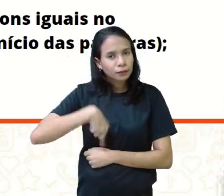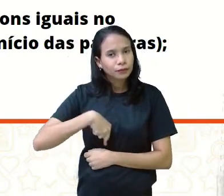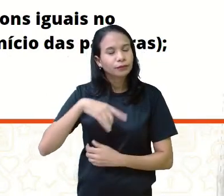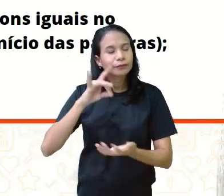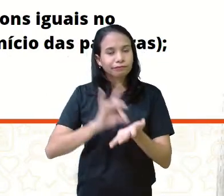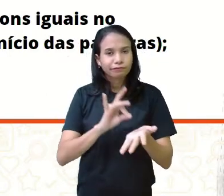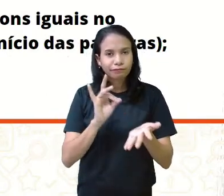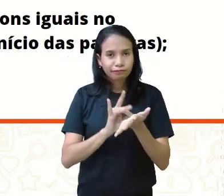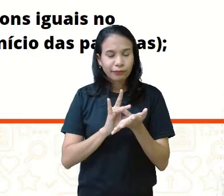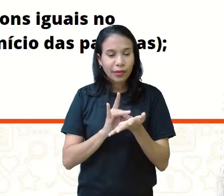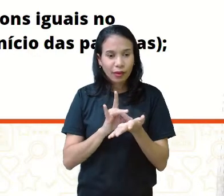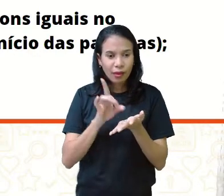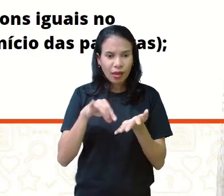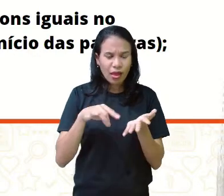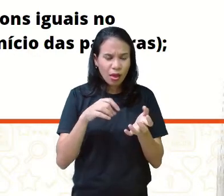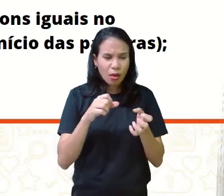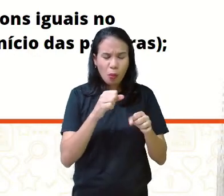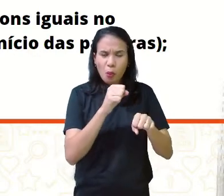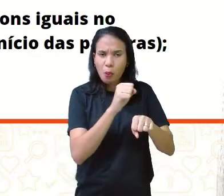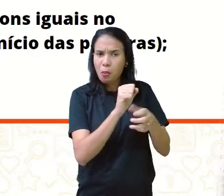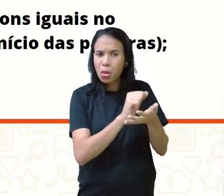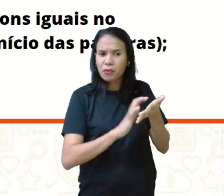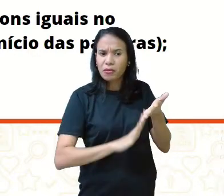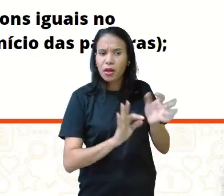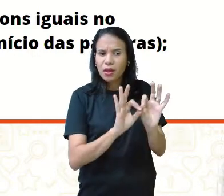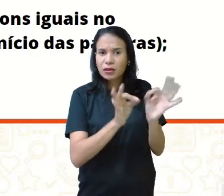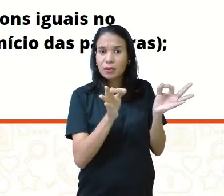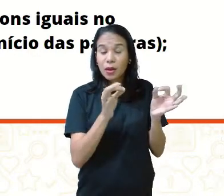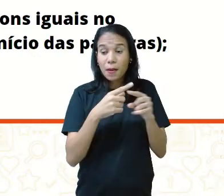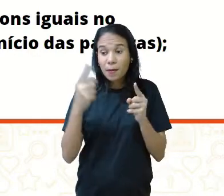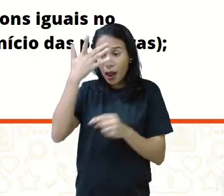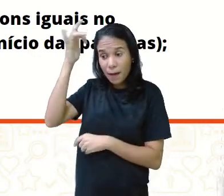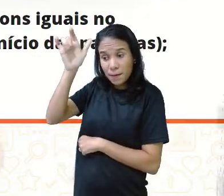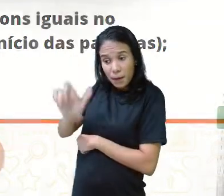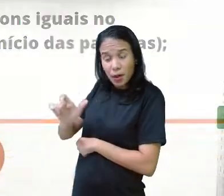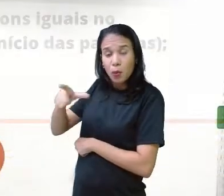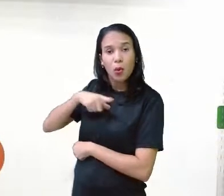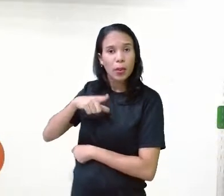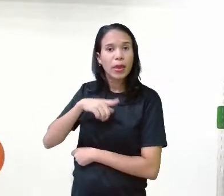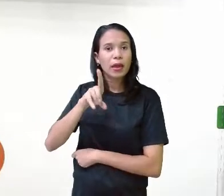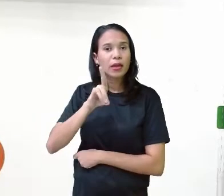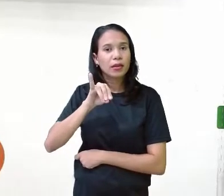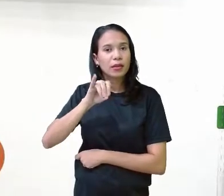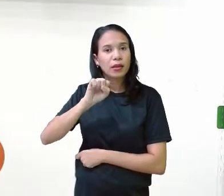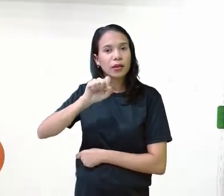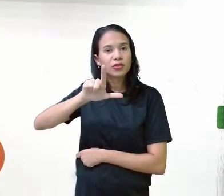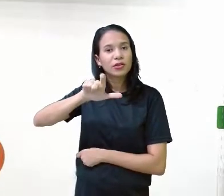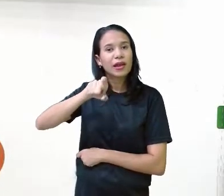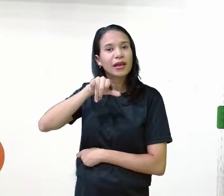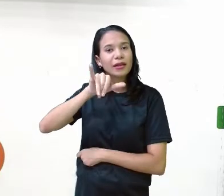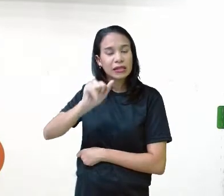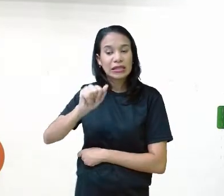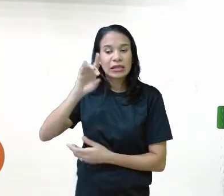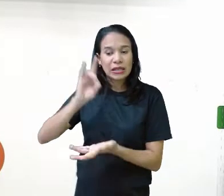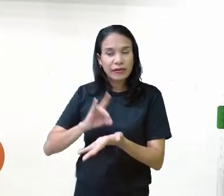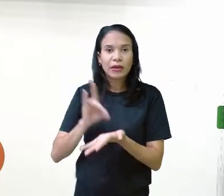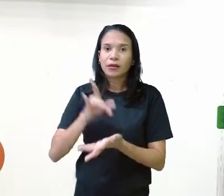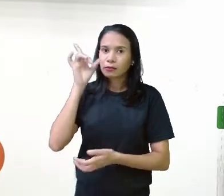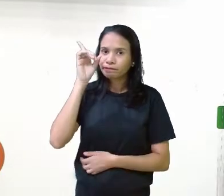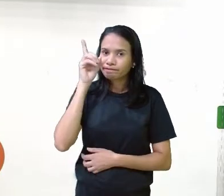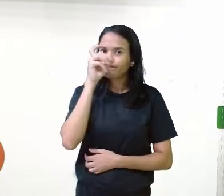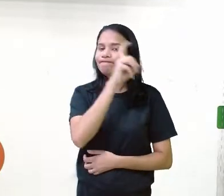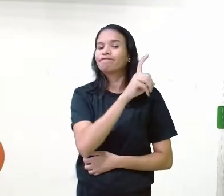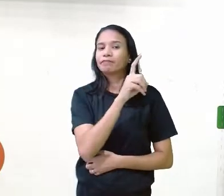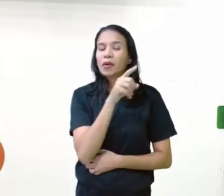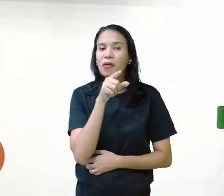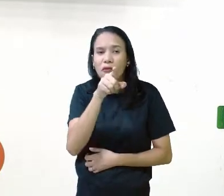uma atividade muito simples, mas para o estudante que traz a dislexia, ele tem uma dificuldade,